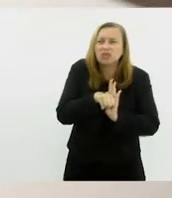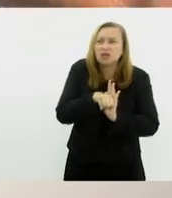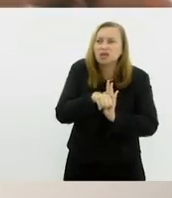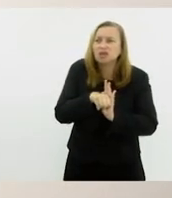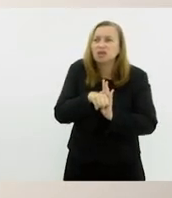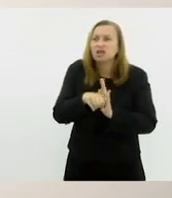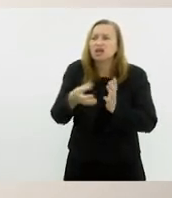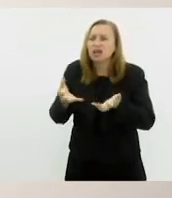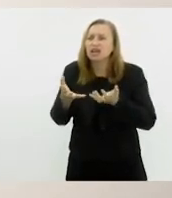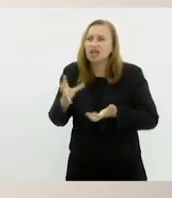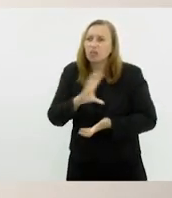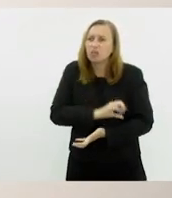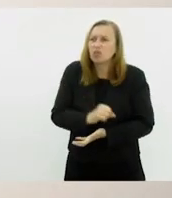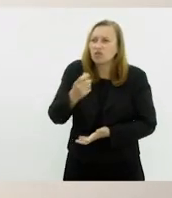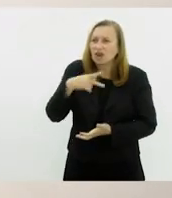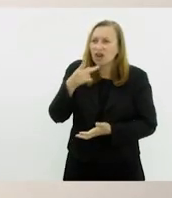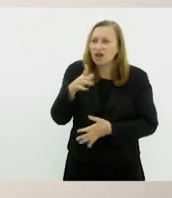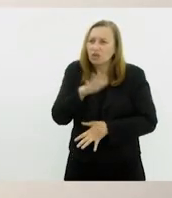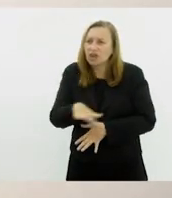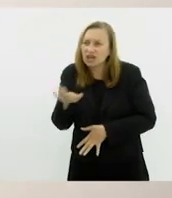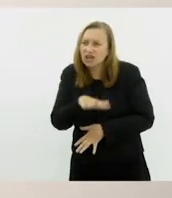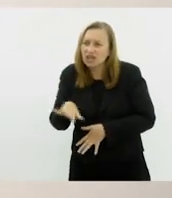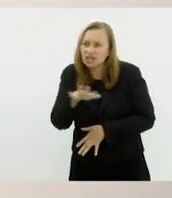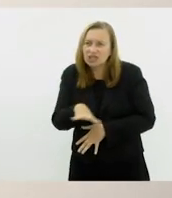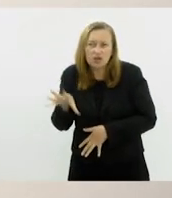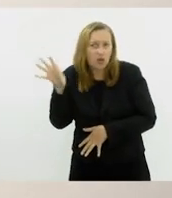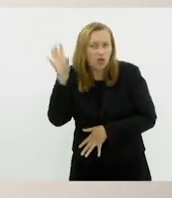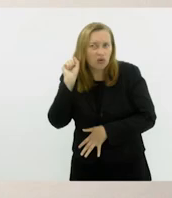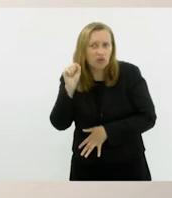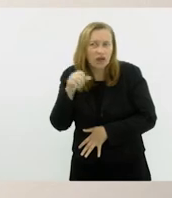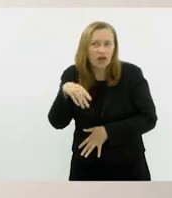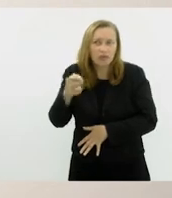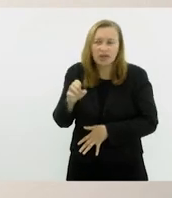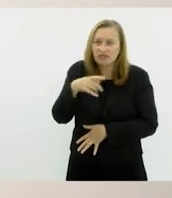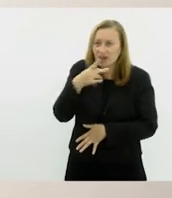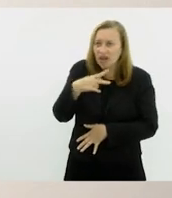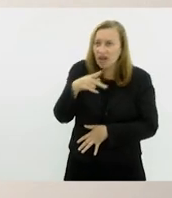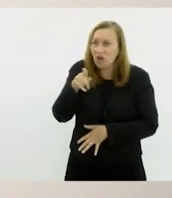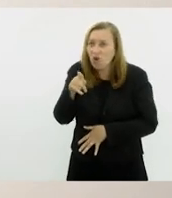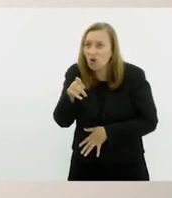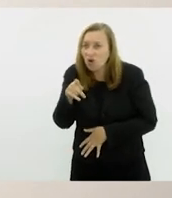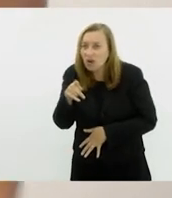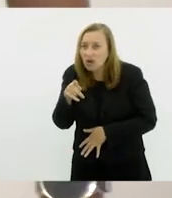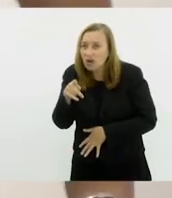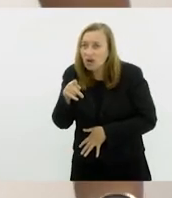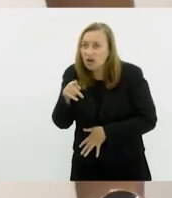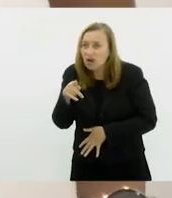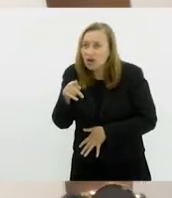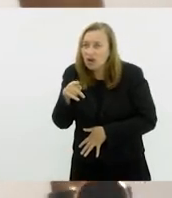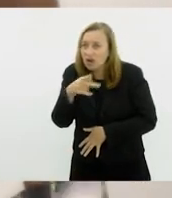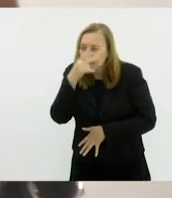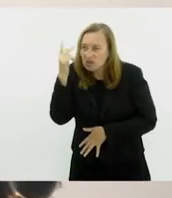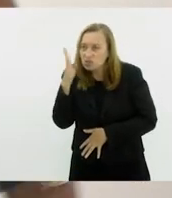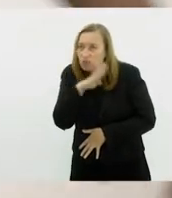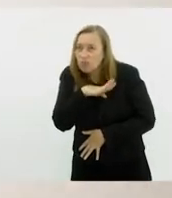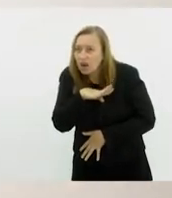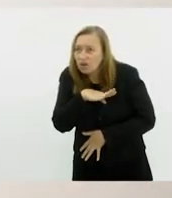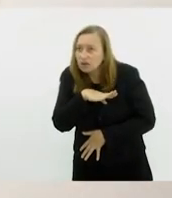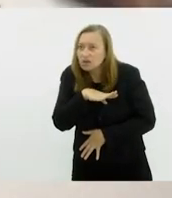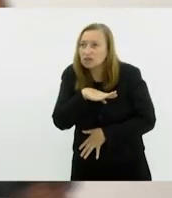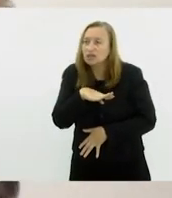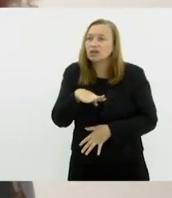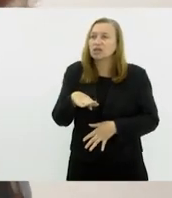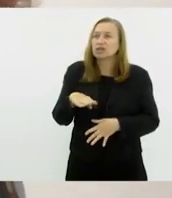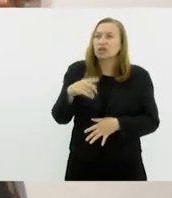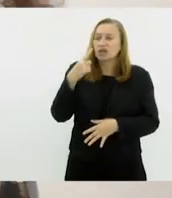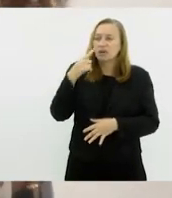amor querer falar com uma criança que passa na rua e ouvir a mãe falar ó é o bicho papão hein é passar na porta de